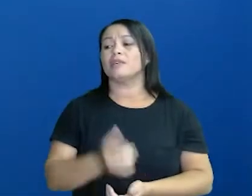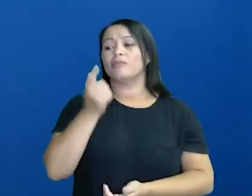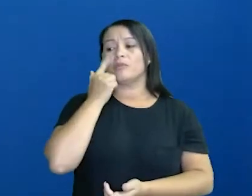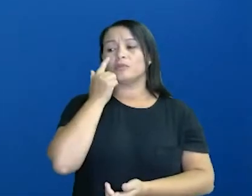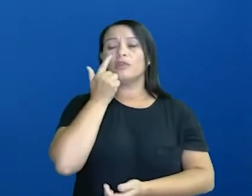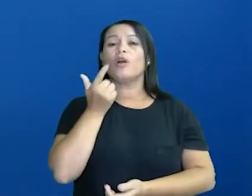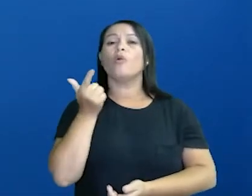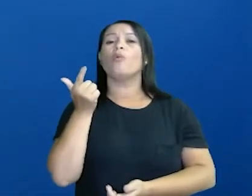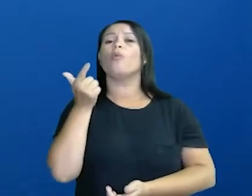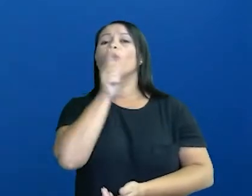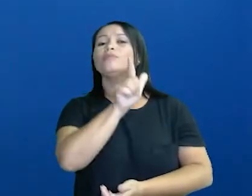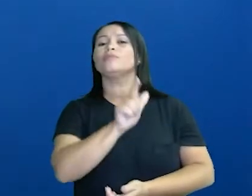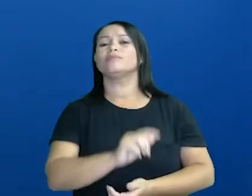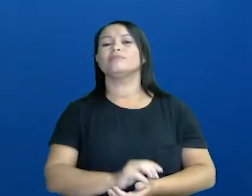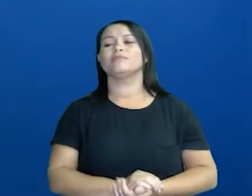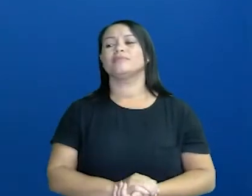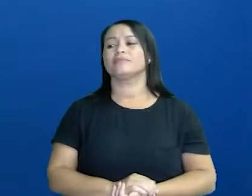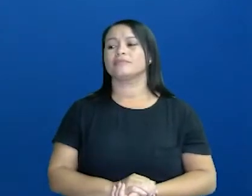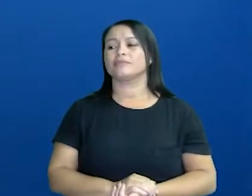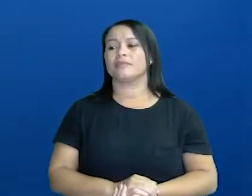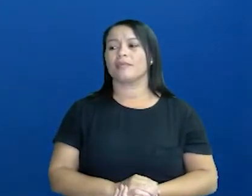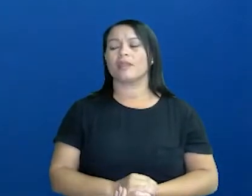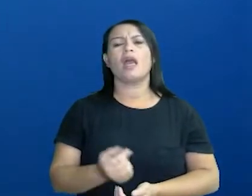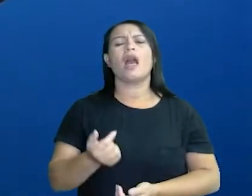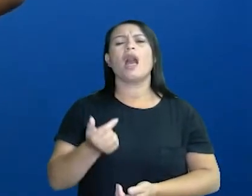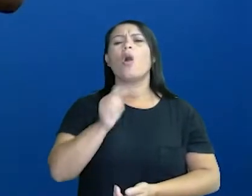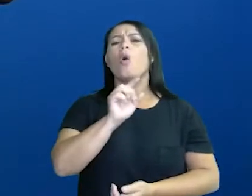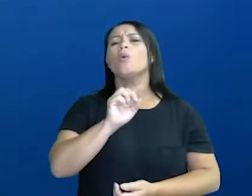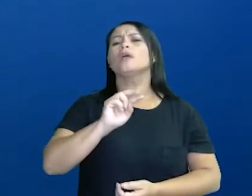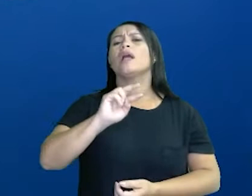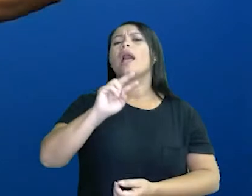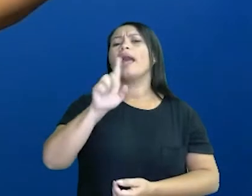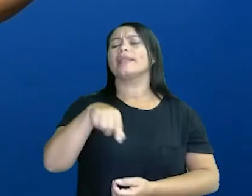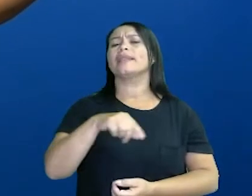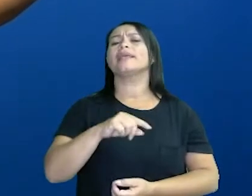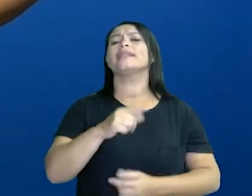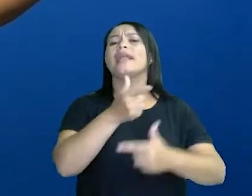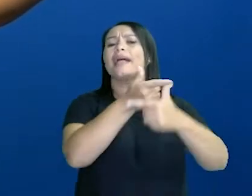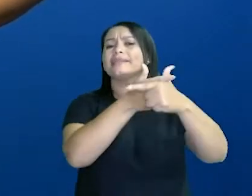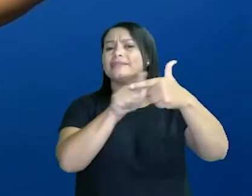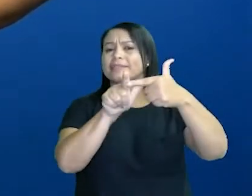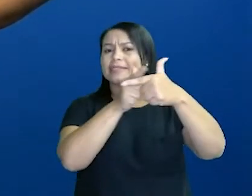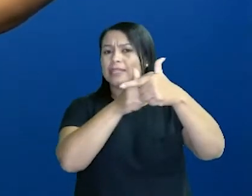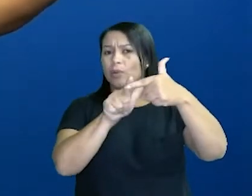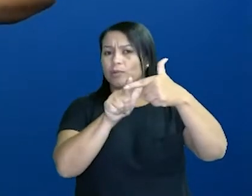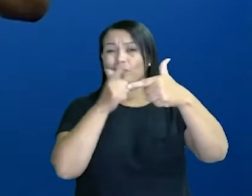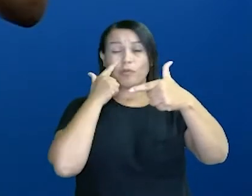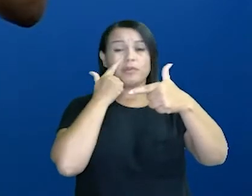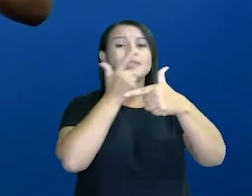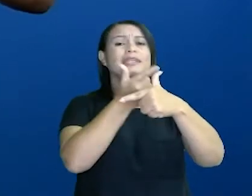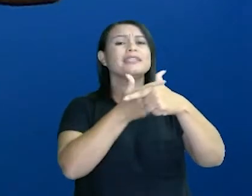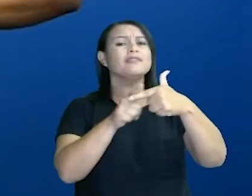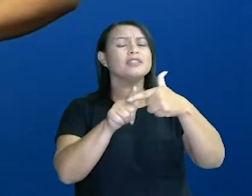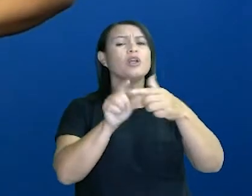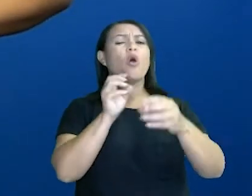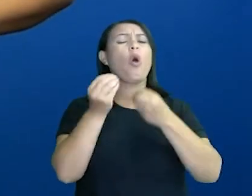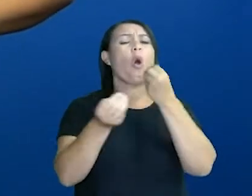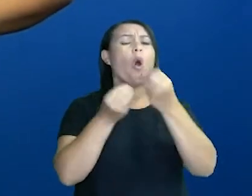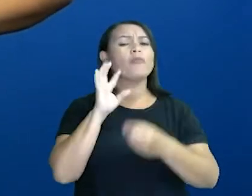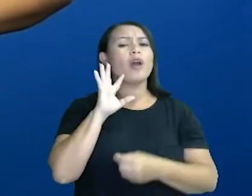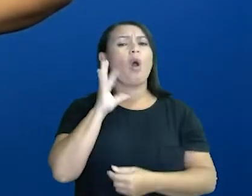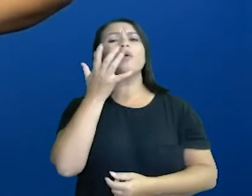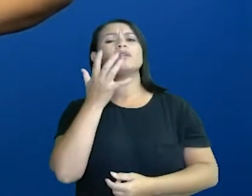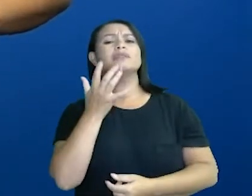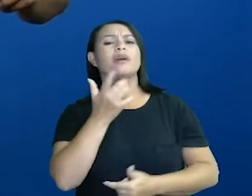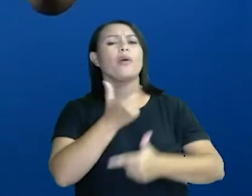eles vamos lá para a próxima propriedade Então a próxima propriedade é a da divisão Tá certo então o que